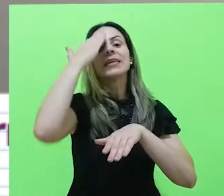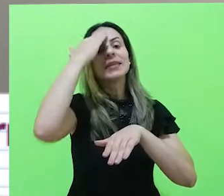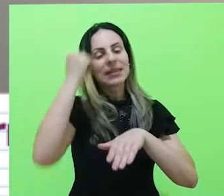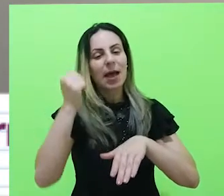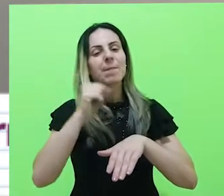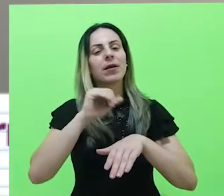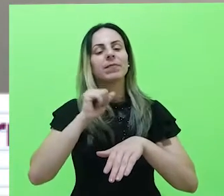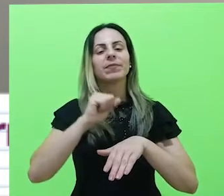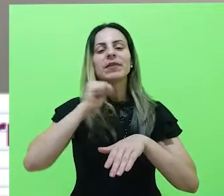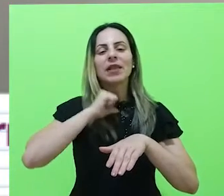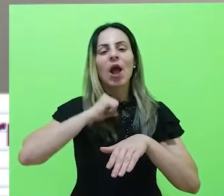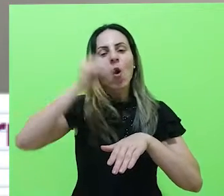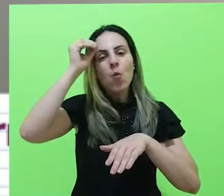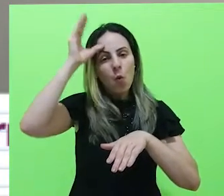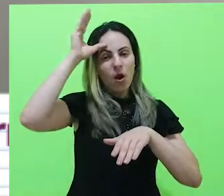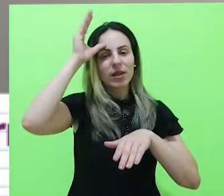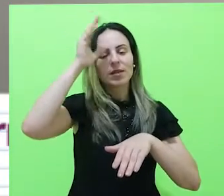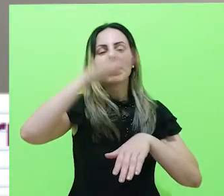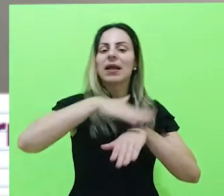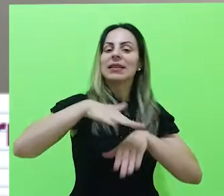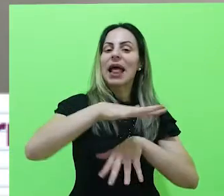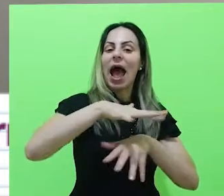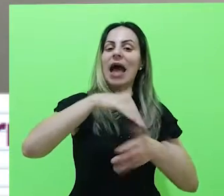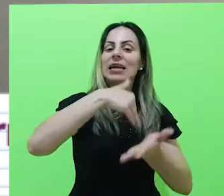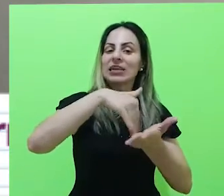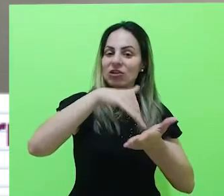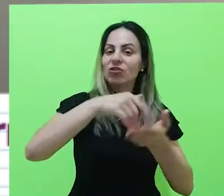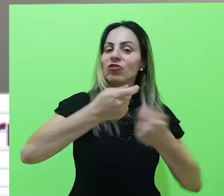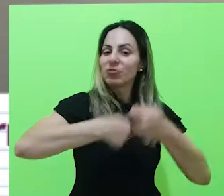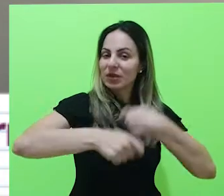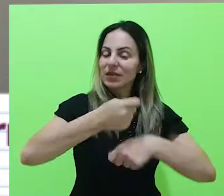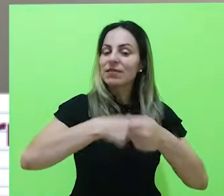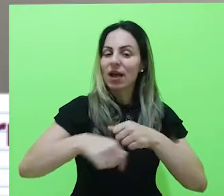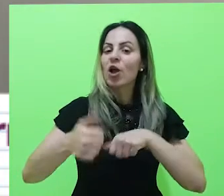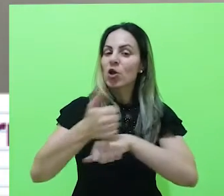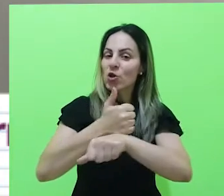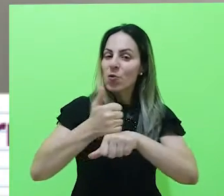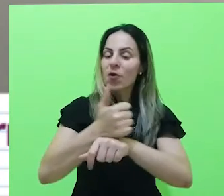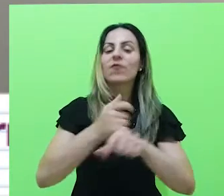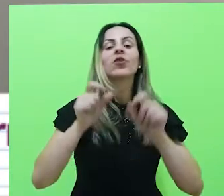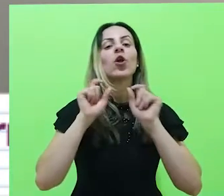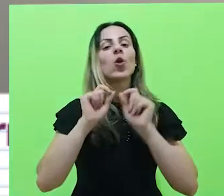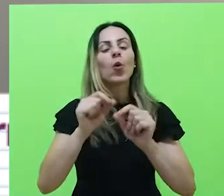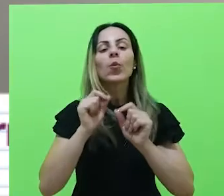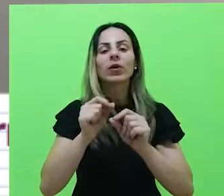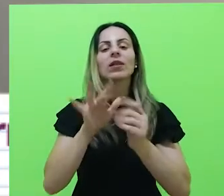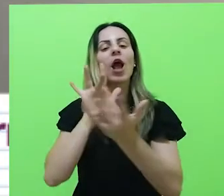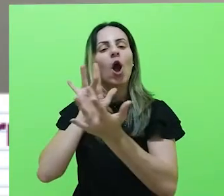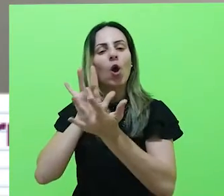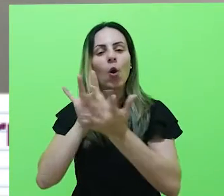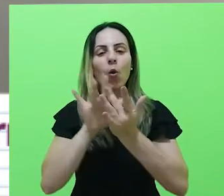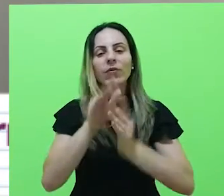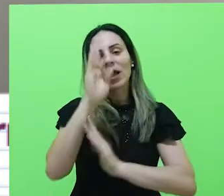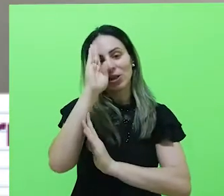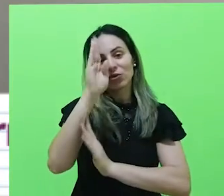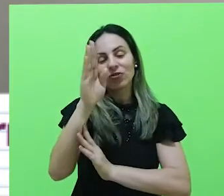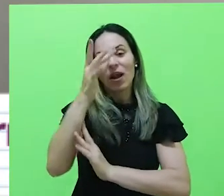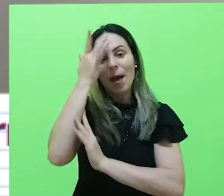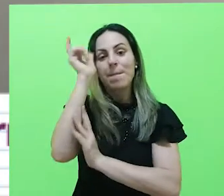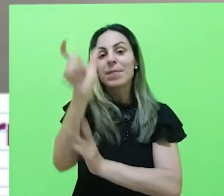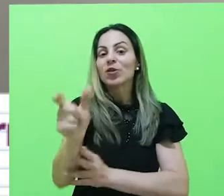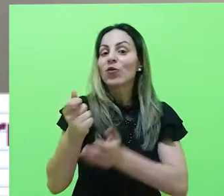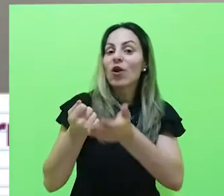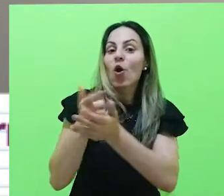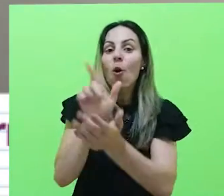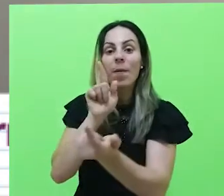em algumas funções administrativas. Que além de ser um profissional que vai entrar em contato direto com o